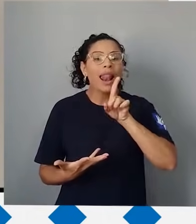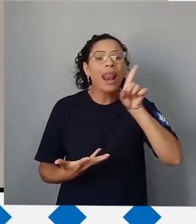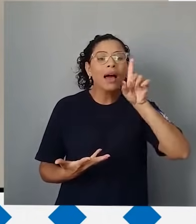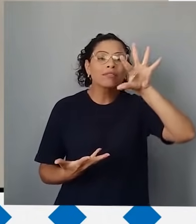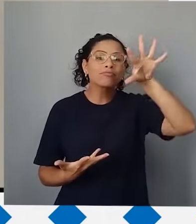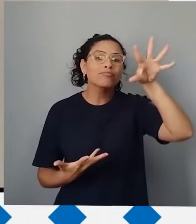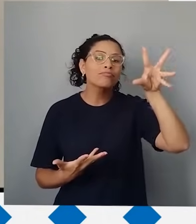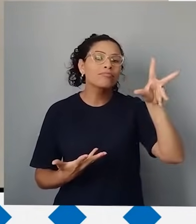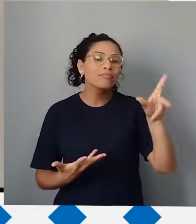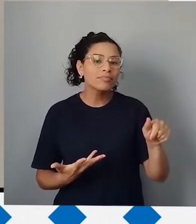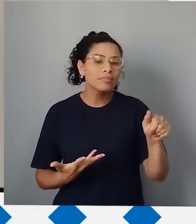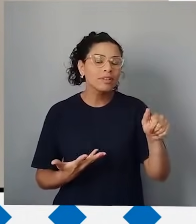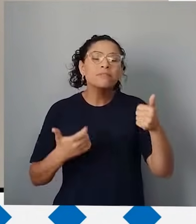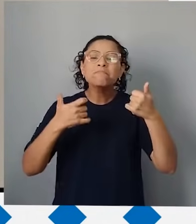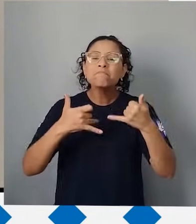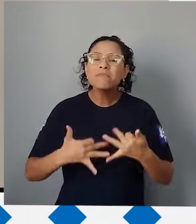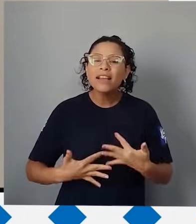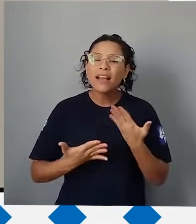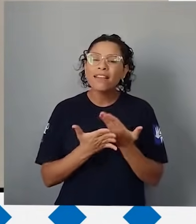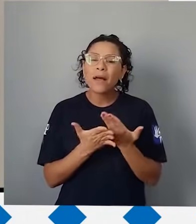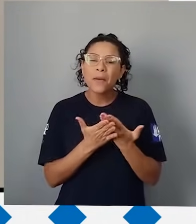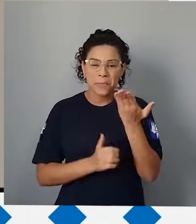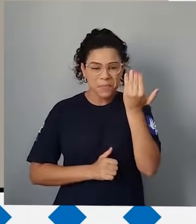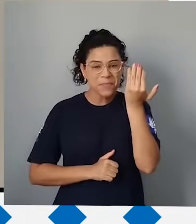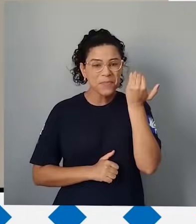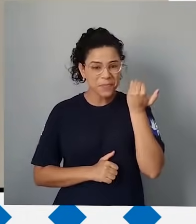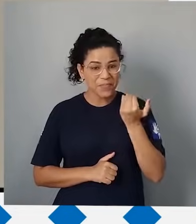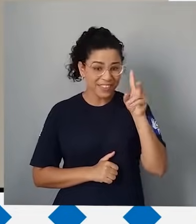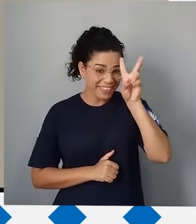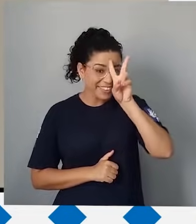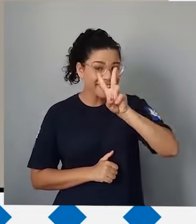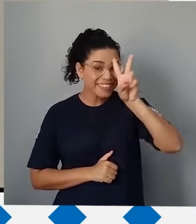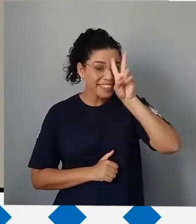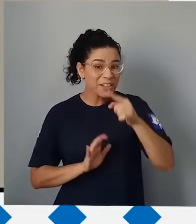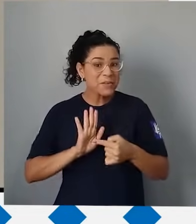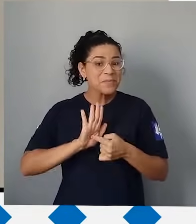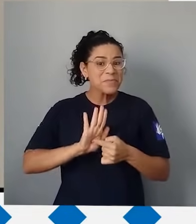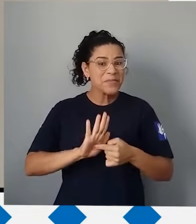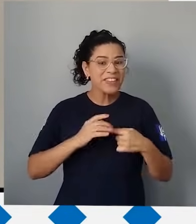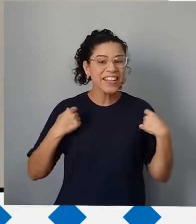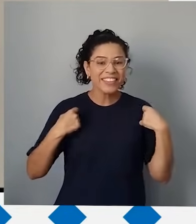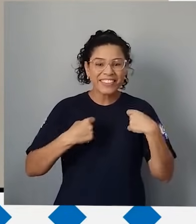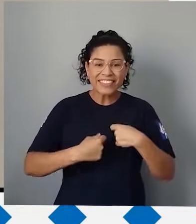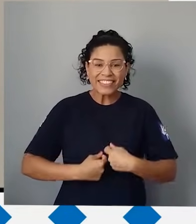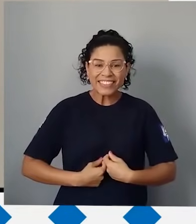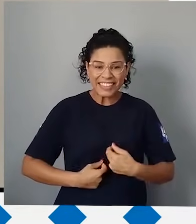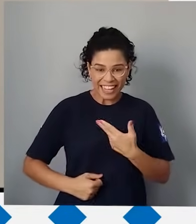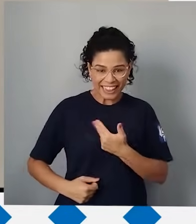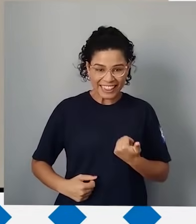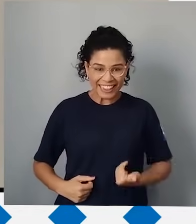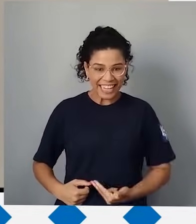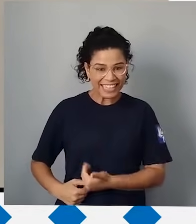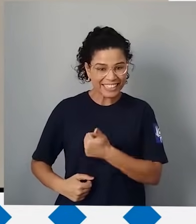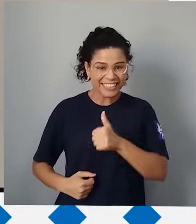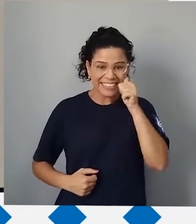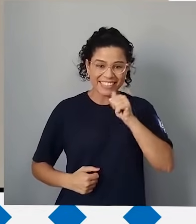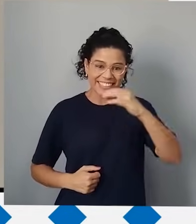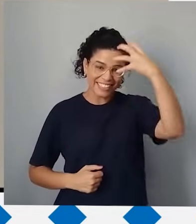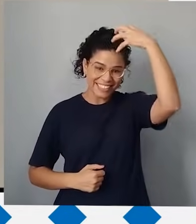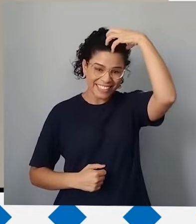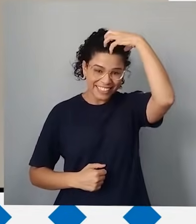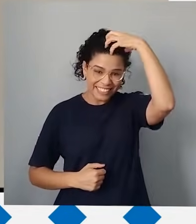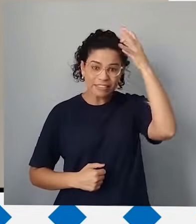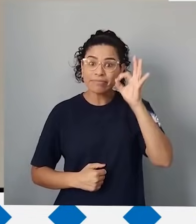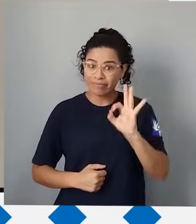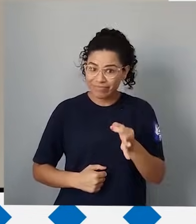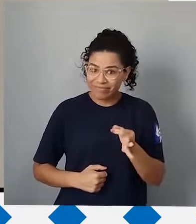Eu falei da África no encontro anterior, vocês lembram? Mostrei até uma camiseta minha que tem uma rainha africana.